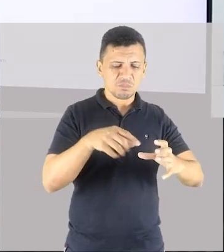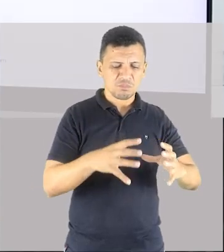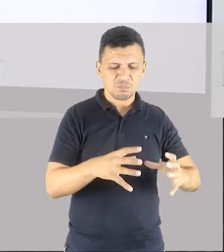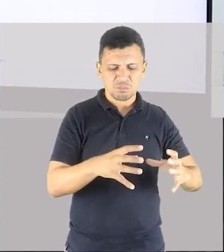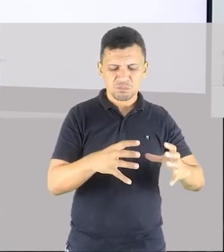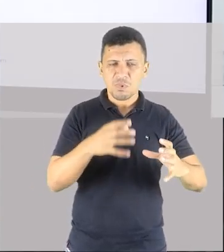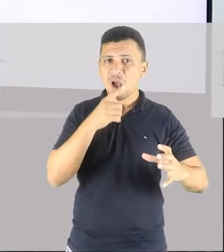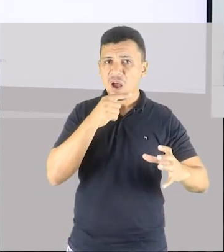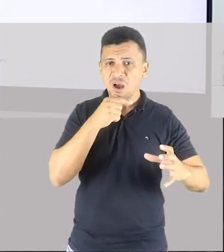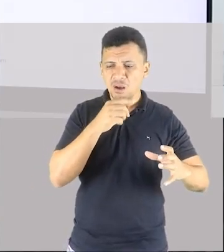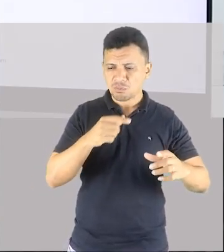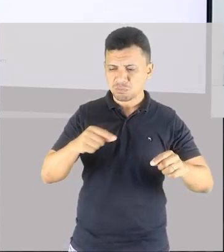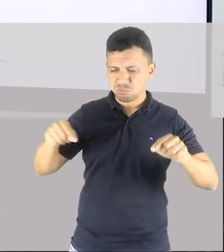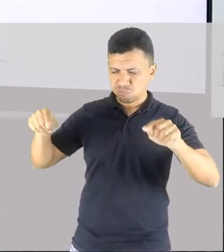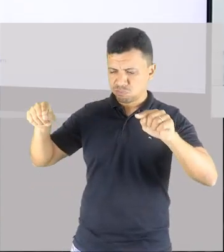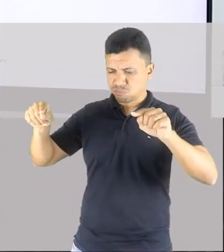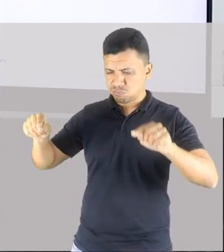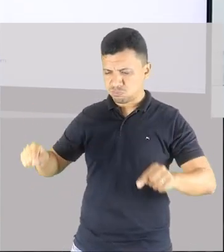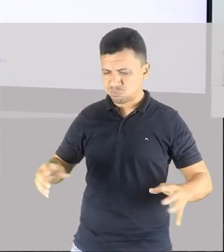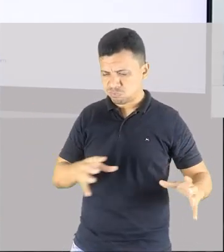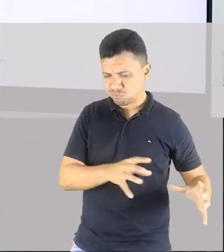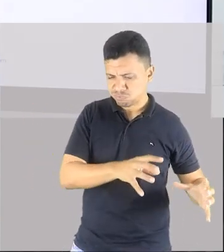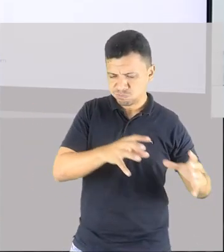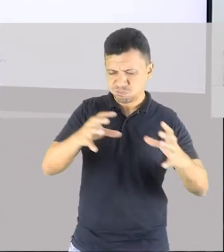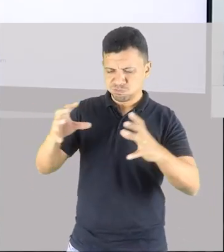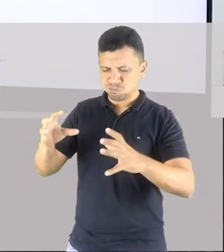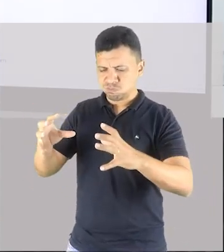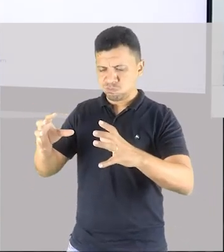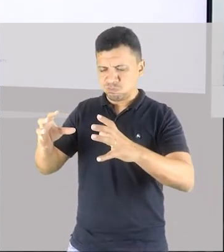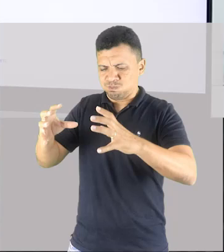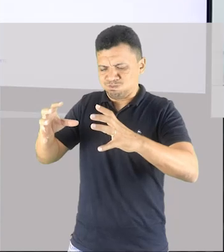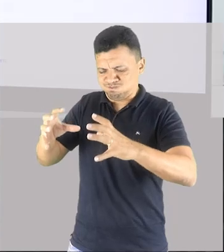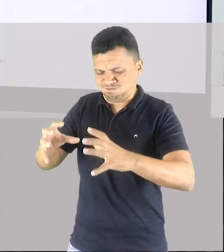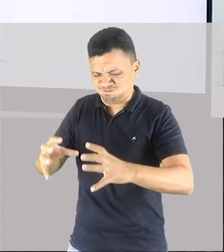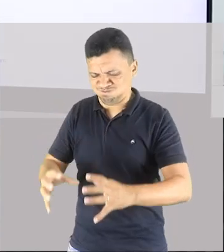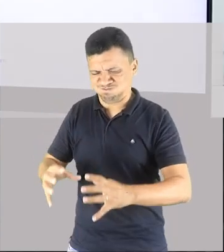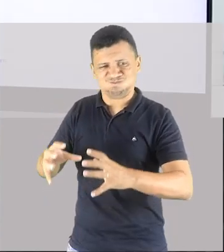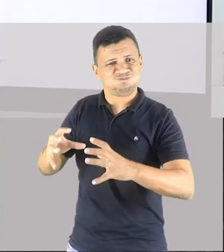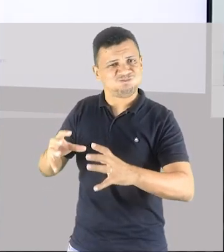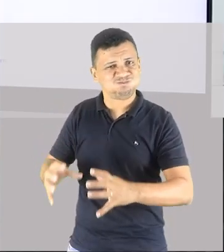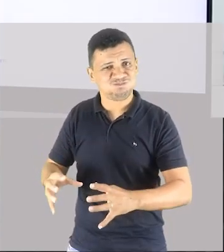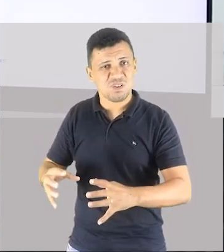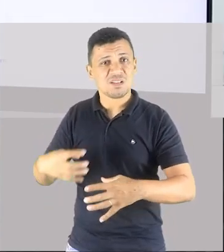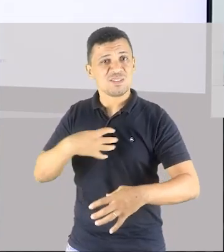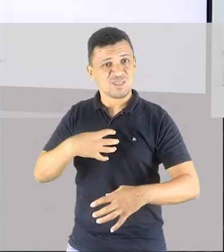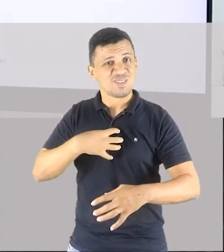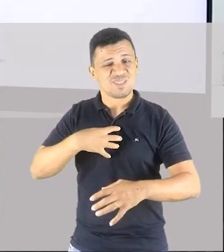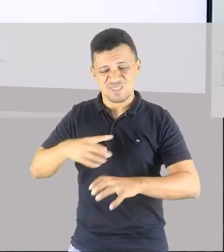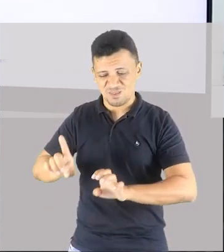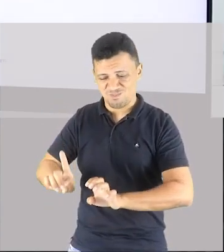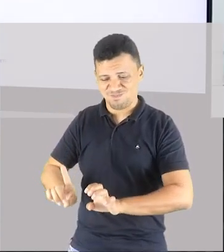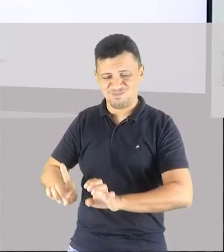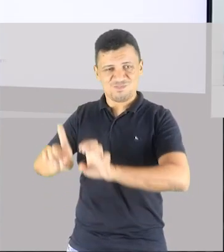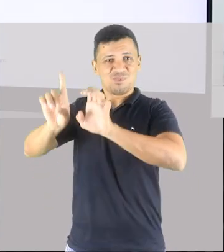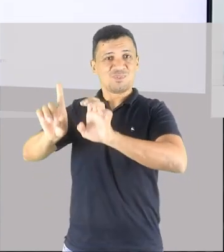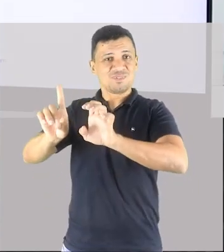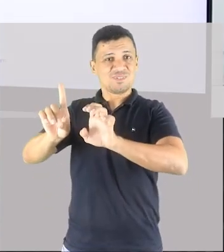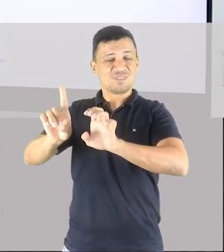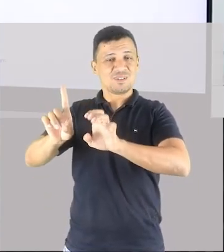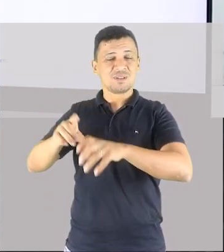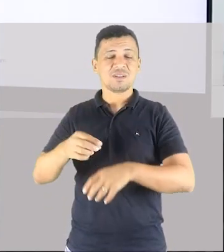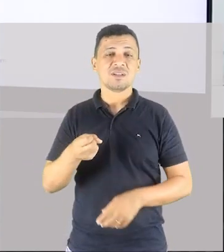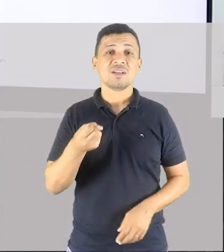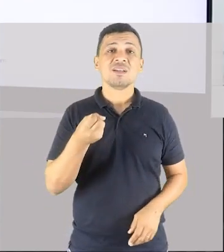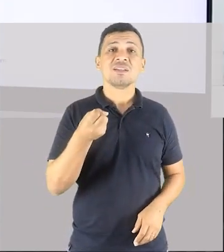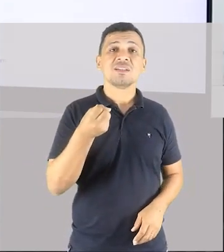imerso ela em água, afundo ela na piscina, eu sinto uma resistência, que é esse empuxo. Se eu for